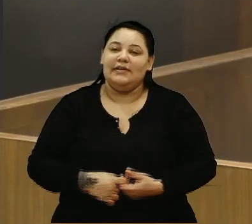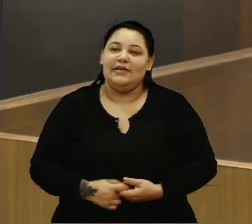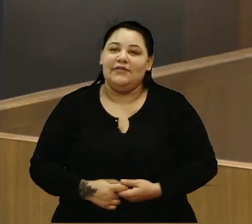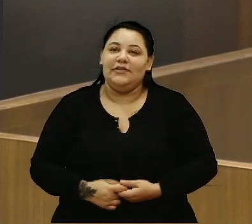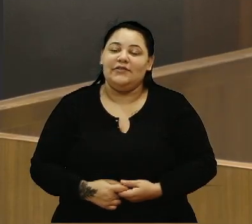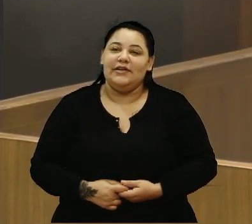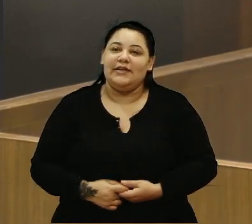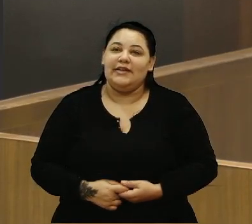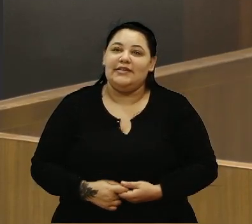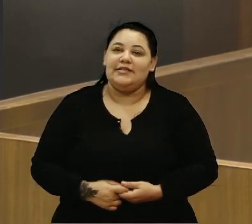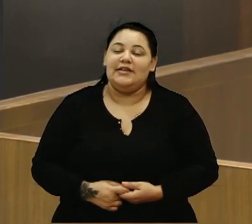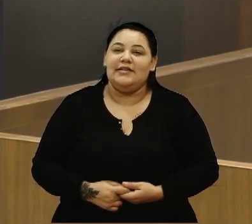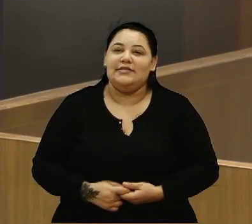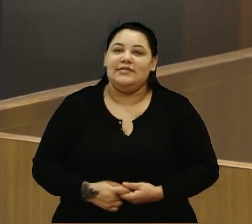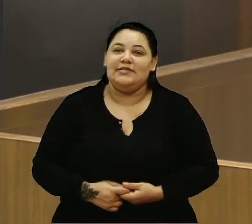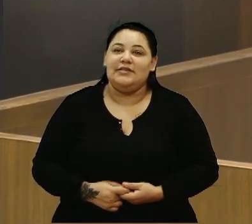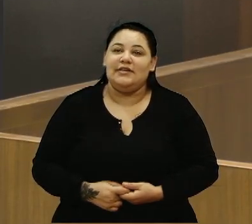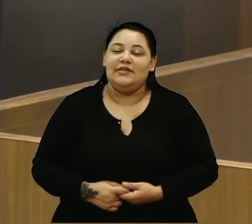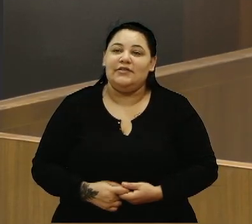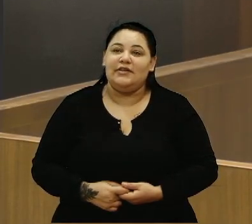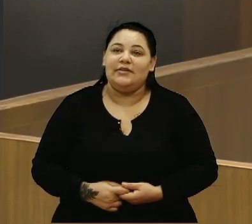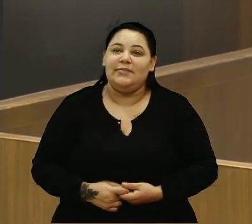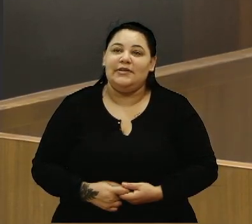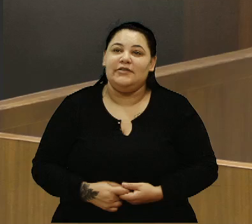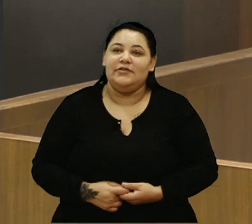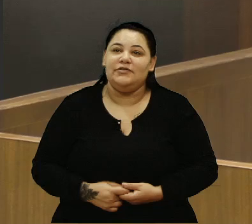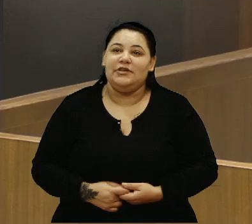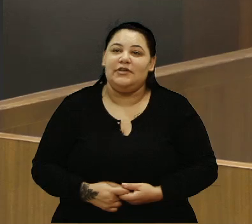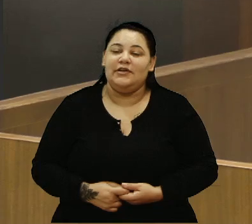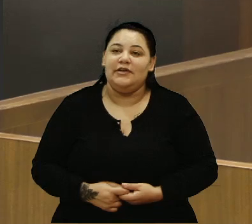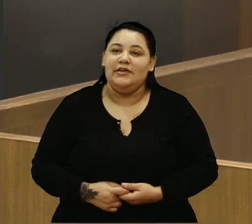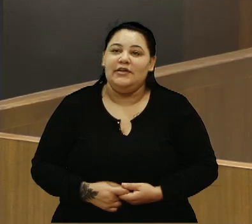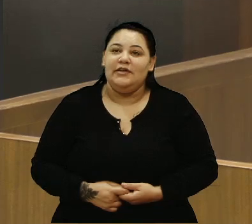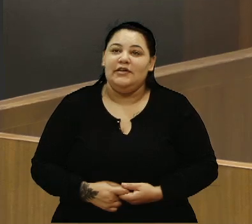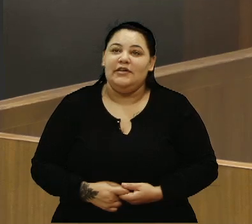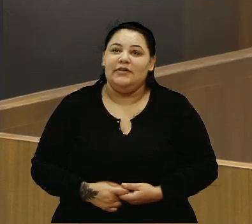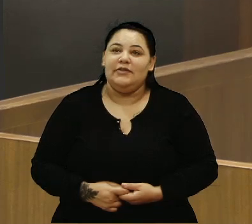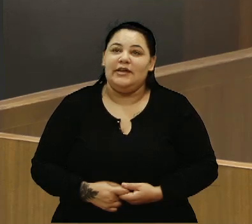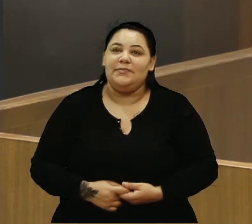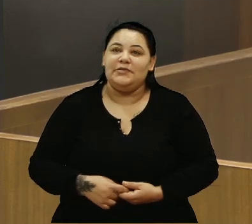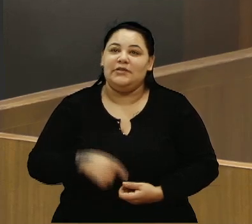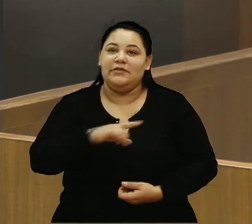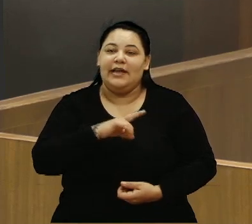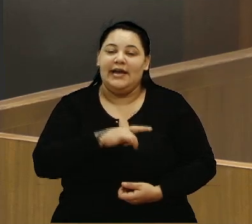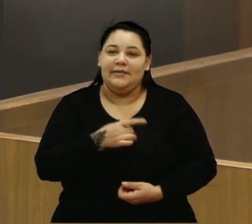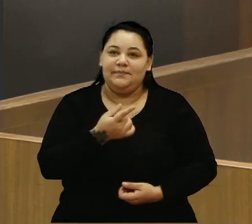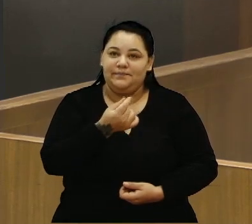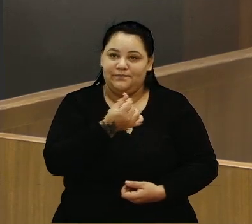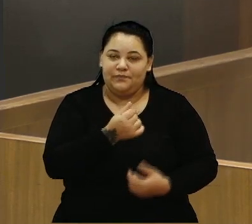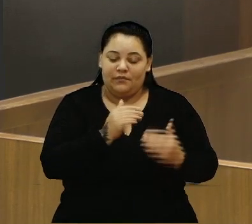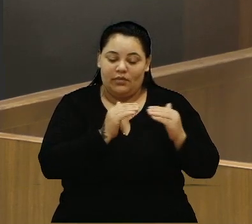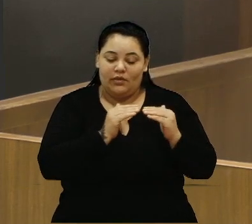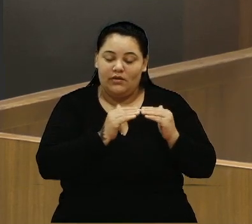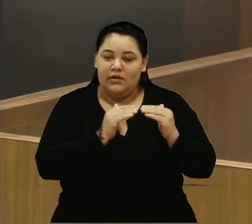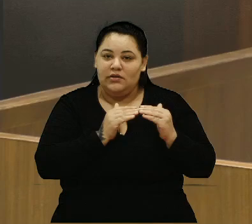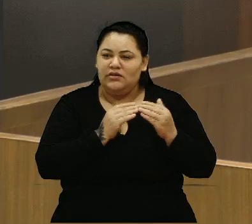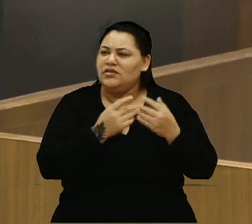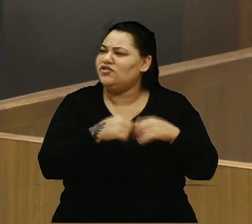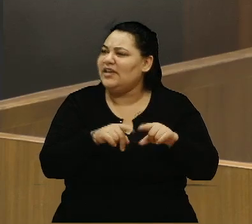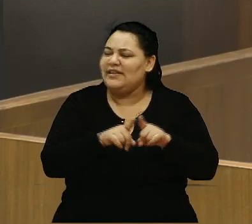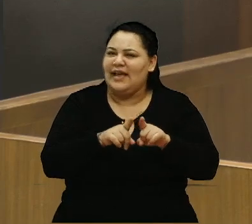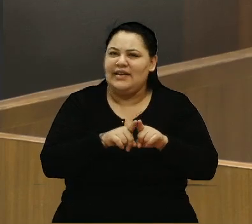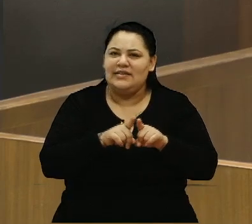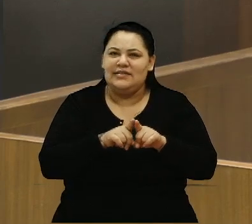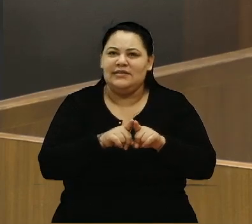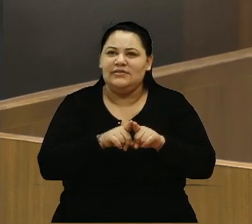Não, imagina, não teve desvio nenhum. Então, a gente tem que ter um pouquinho mais de coerência quando que a gente vem falar aqui. Porque a questão